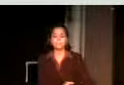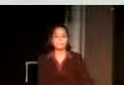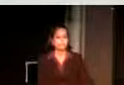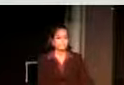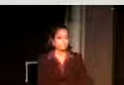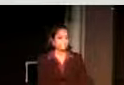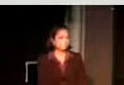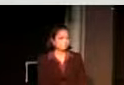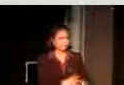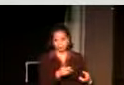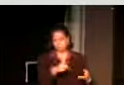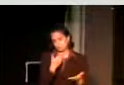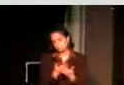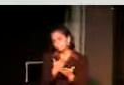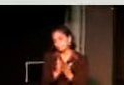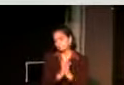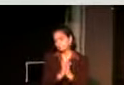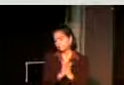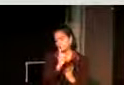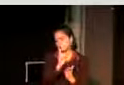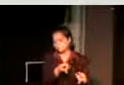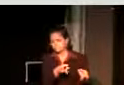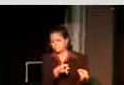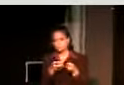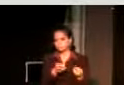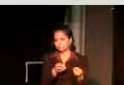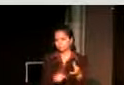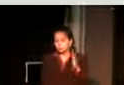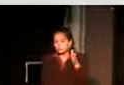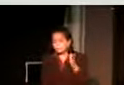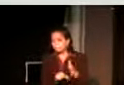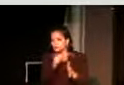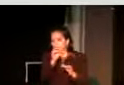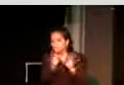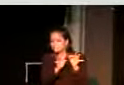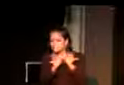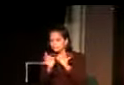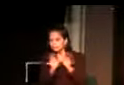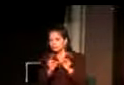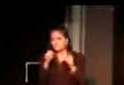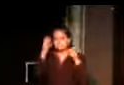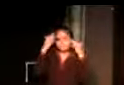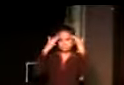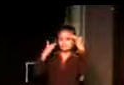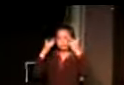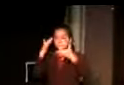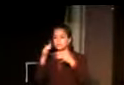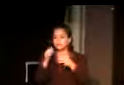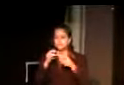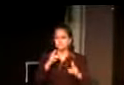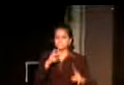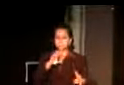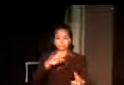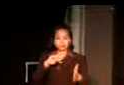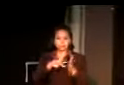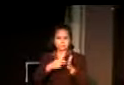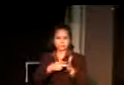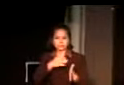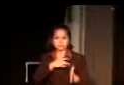você vai ver querido estudando a Bíblia que o primeiro plano para reflexão sobre a misericórdia